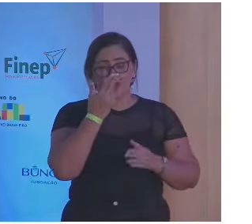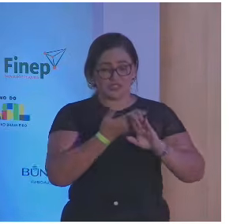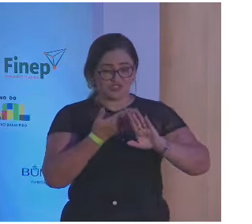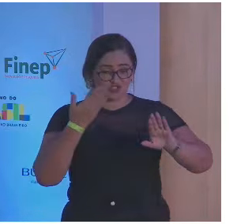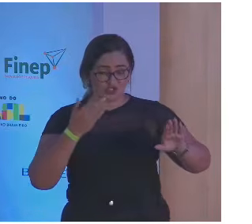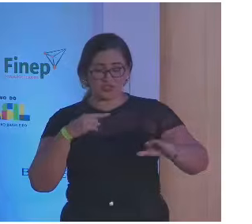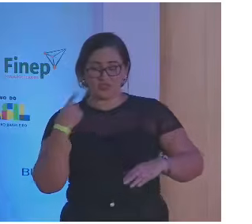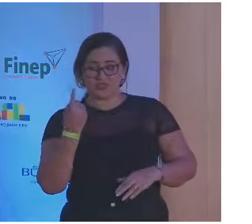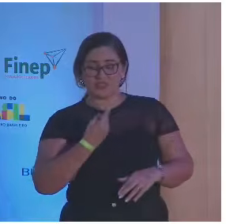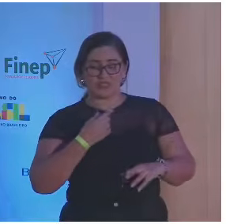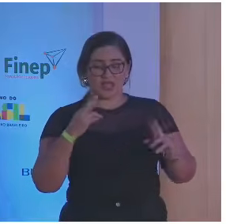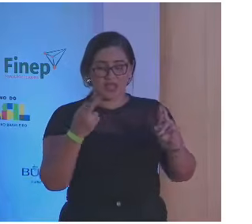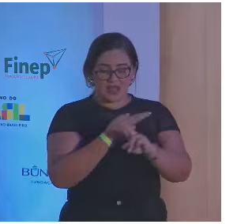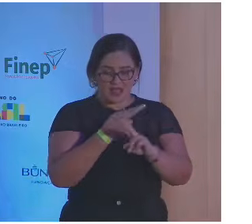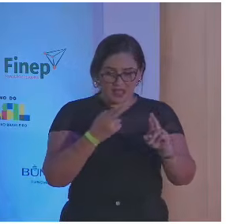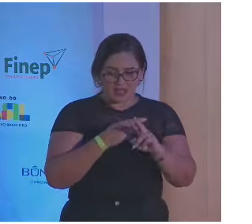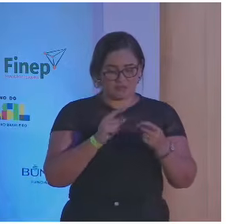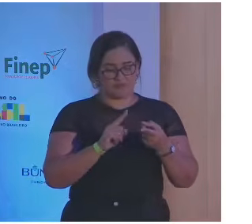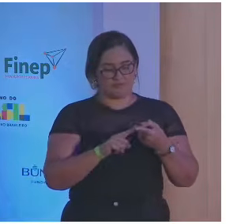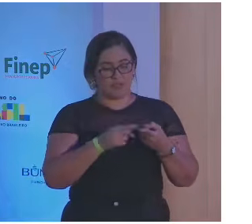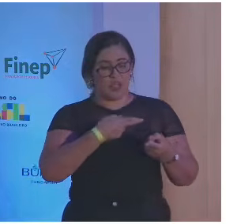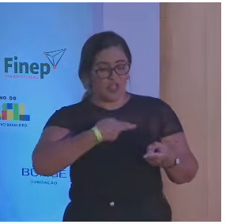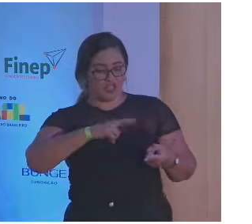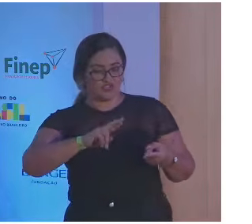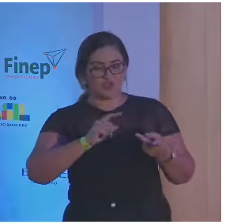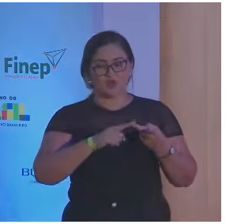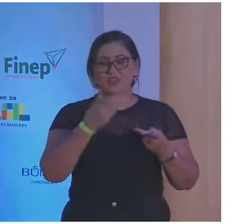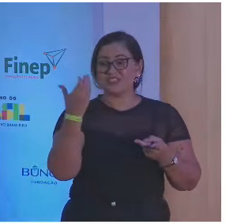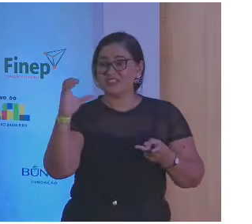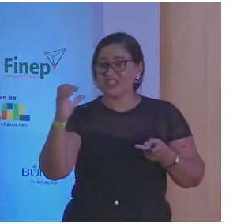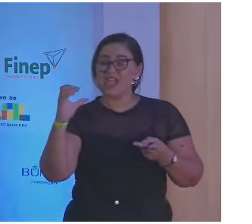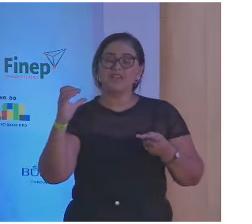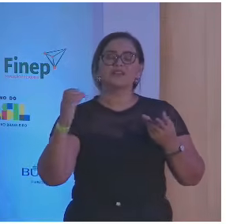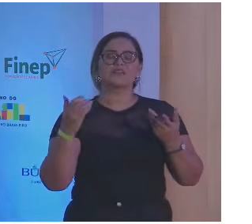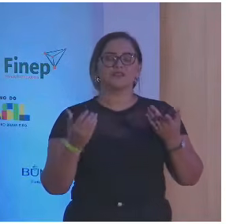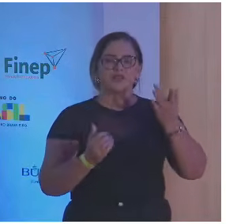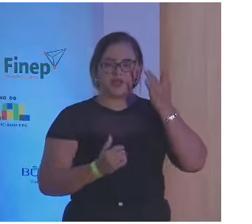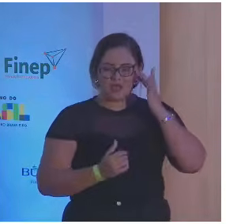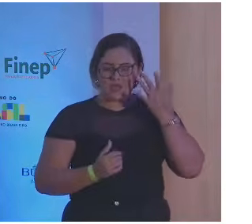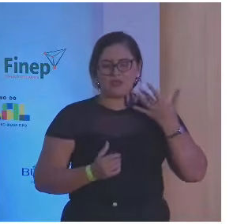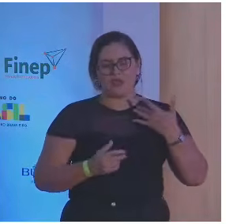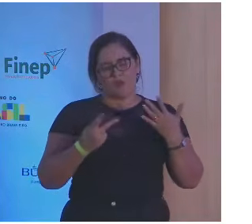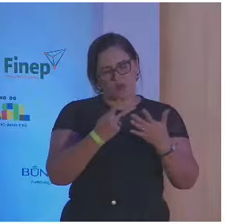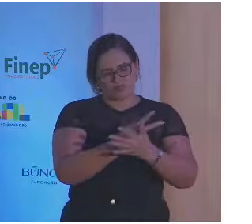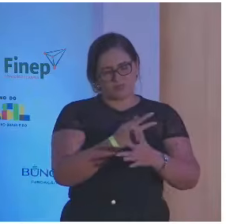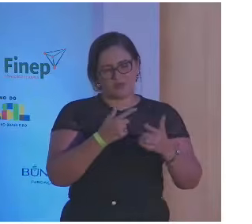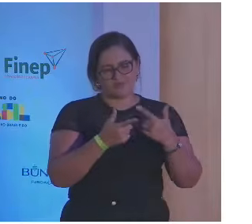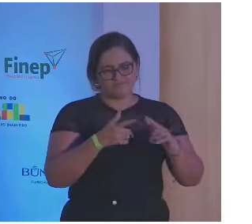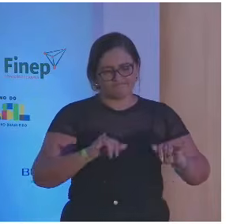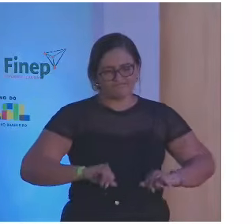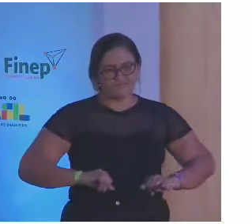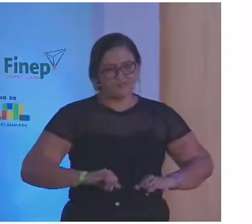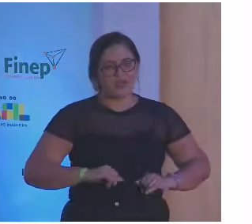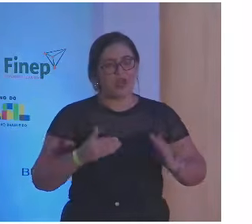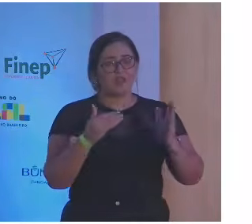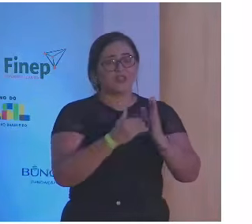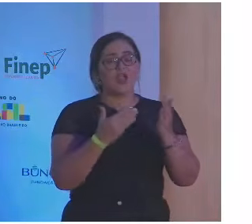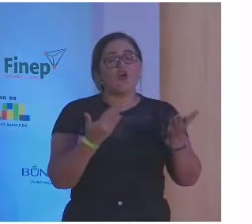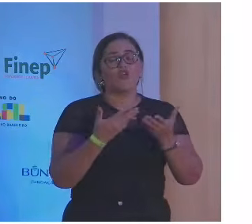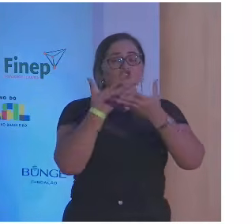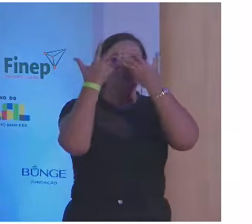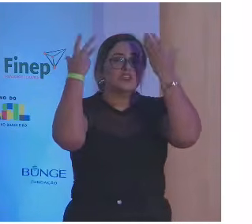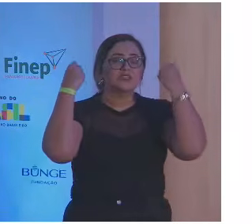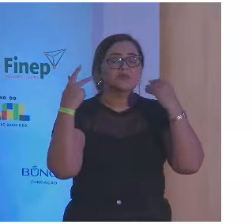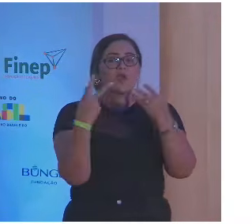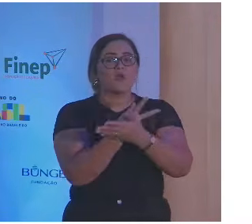distante da gente, que era a relação entre religião e ciência. Né? Então, até Charles Darwin sofreu com isso, porque não, né, até hoje esquecemos